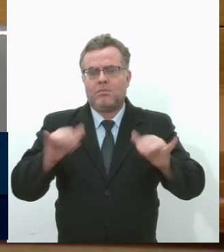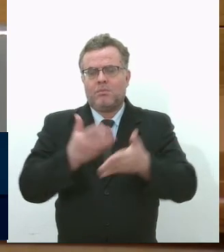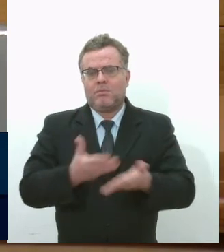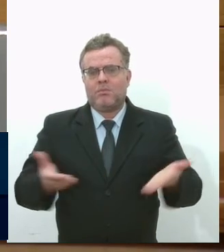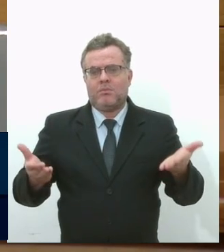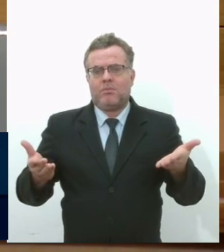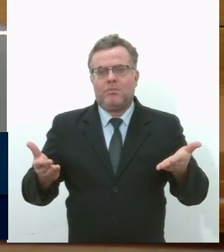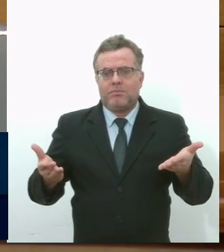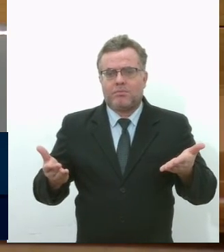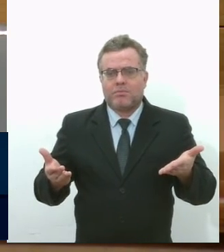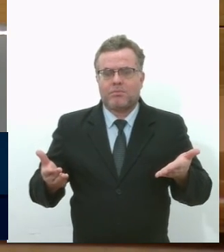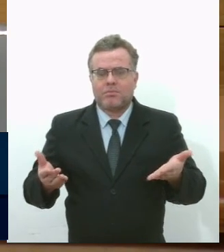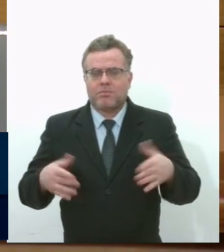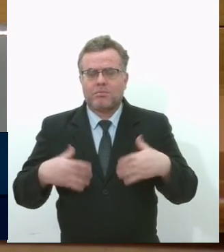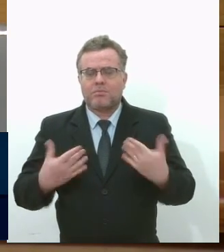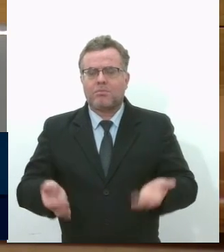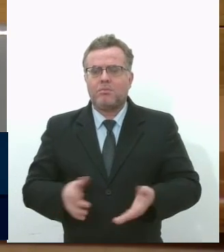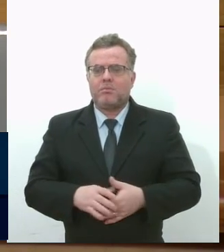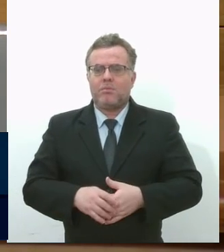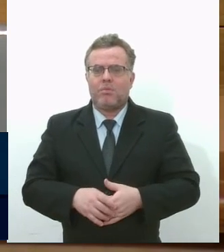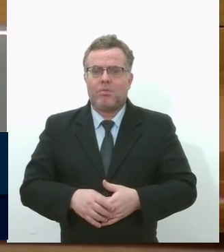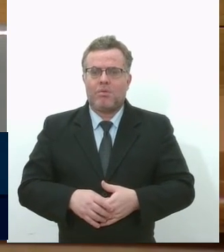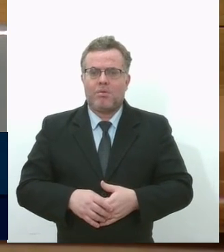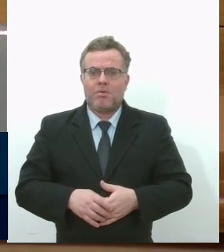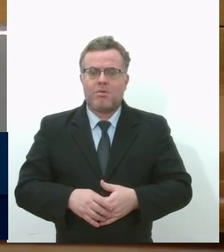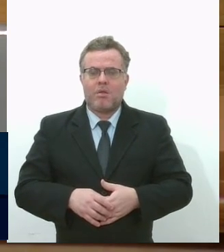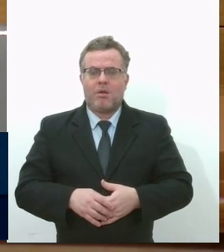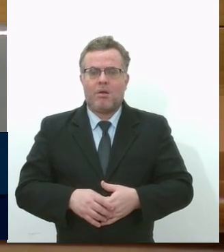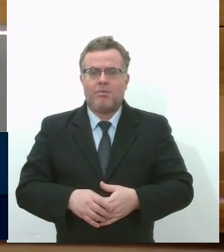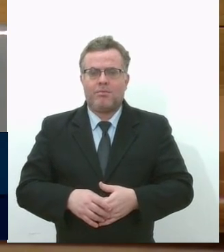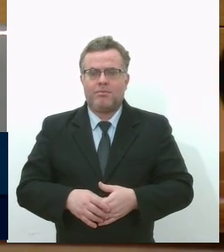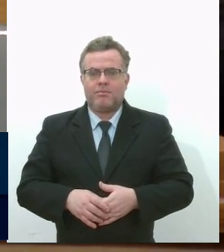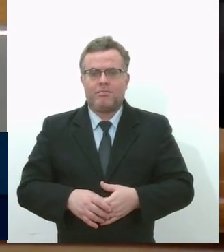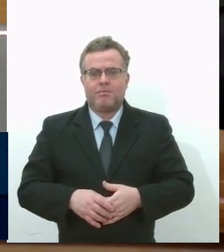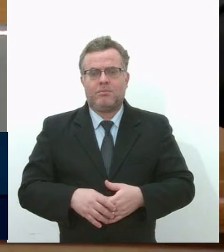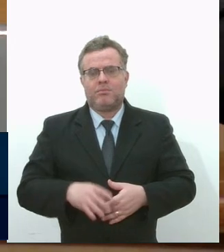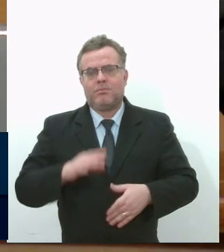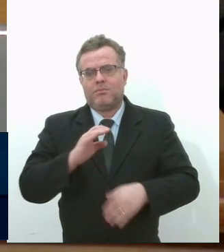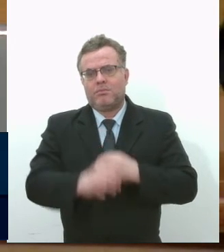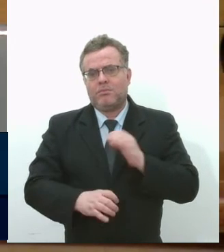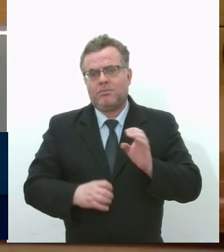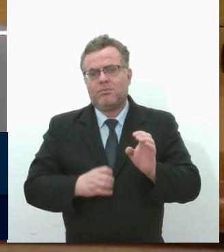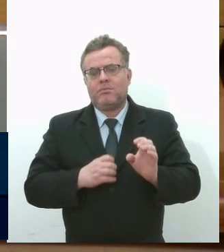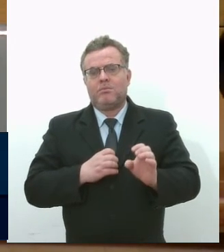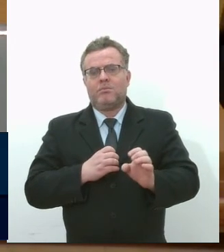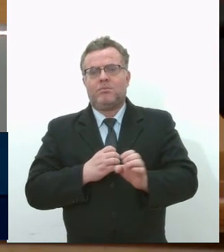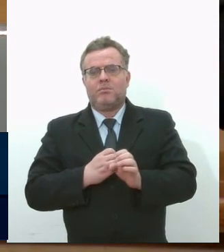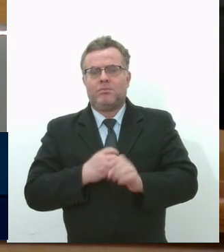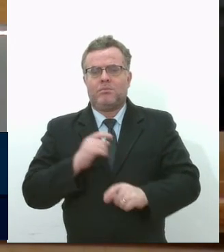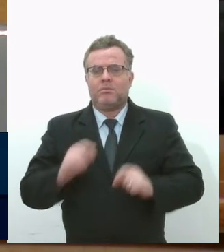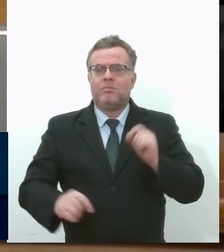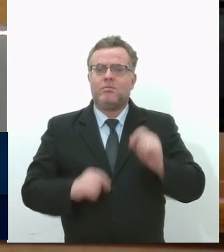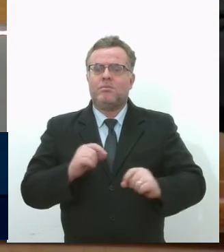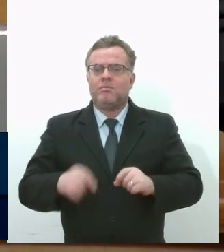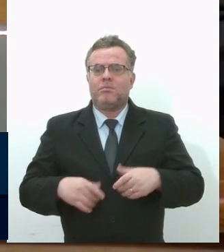que aí, quem quiser colocar emenda na LBO, está...